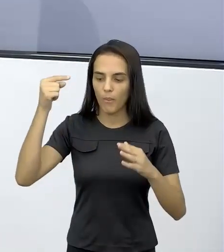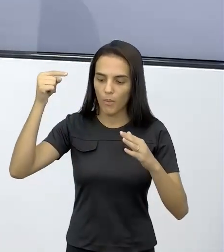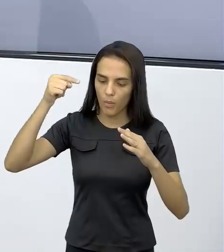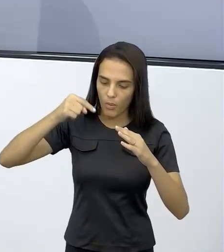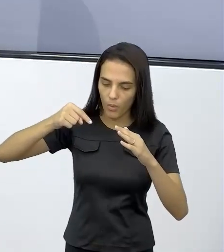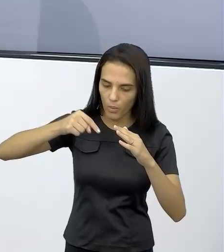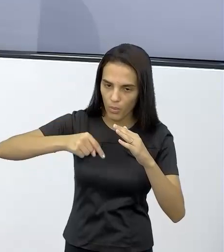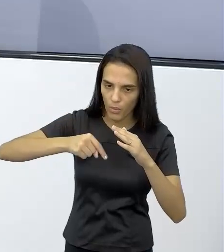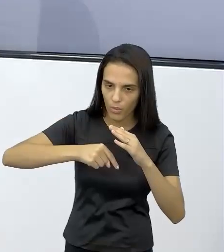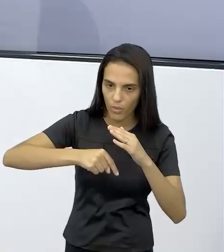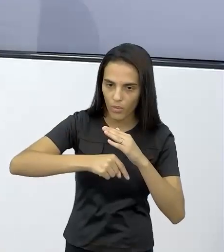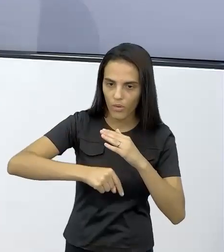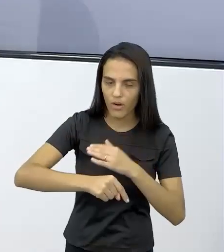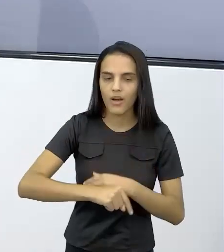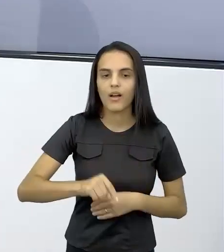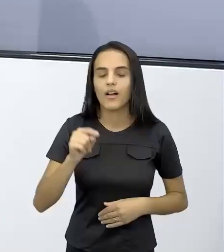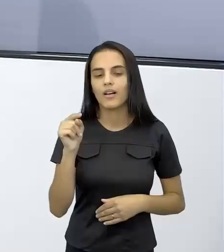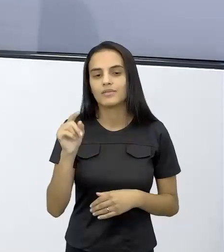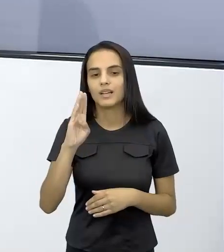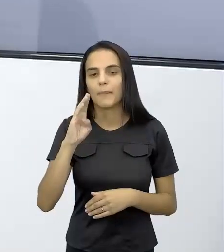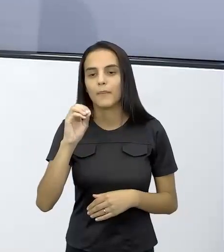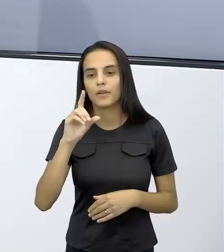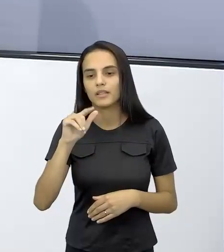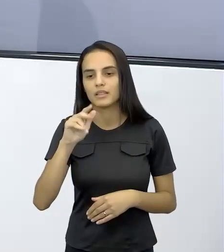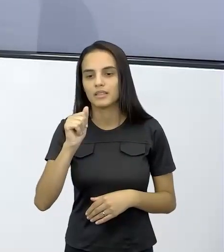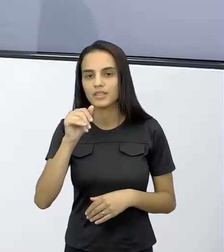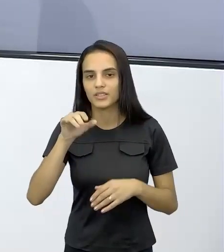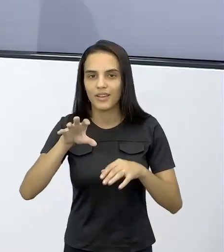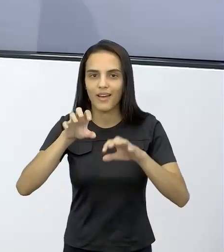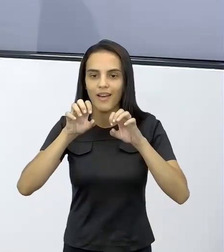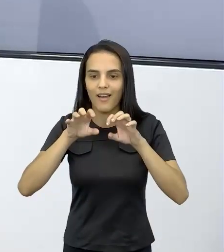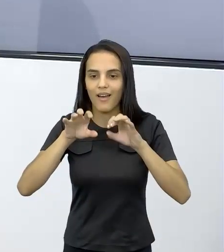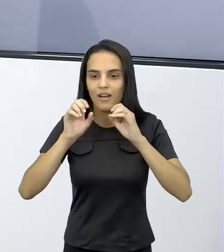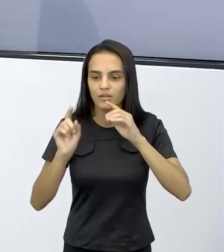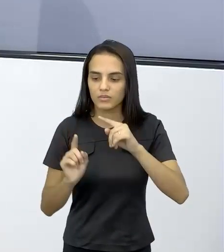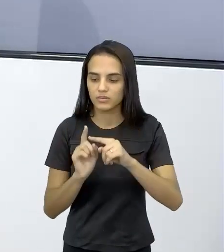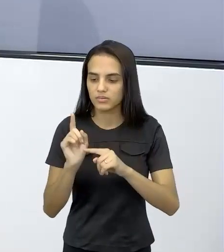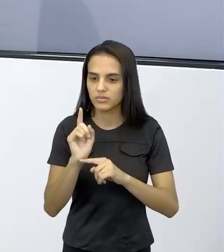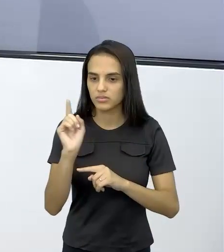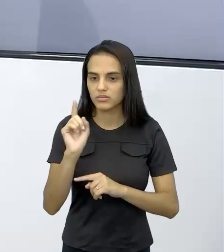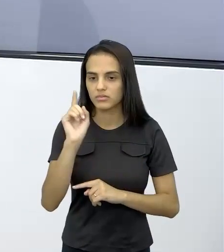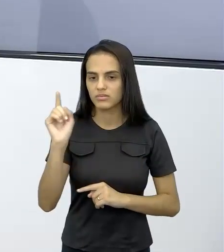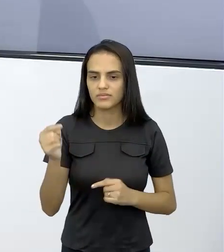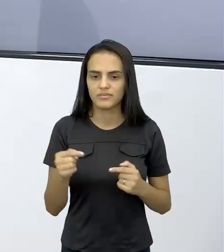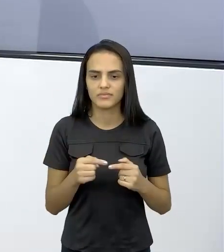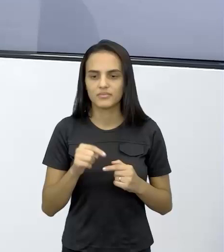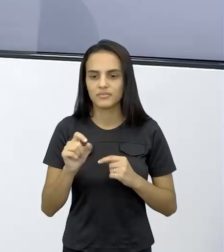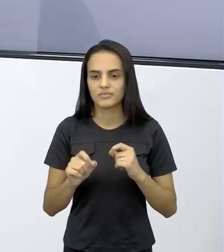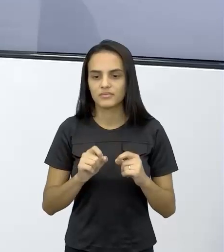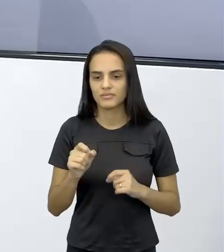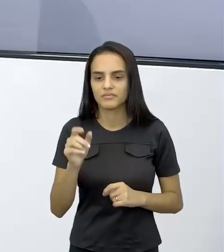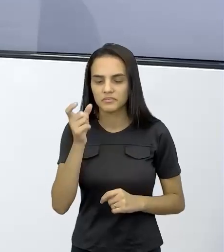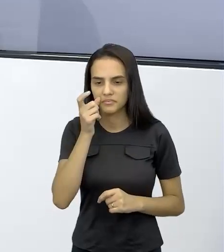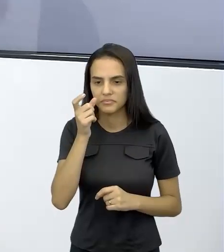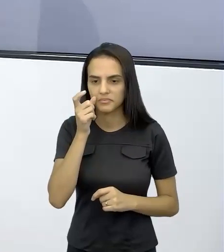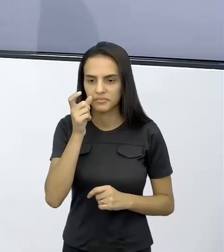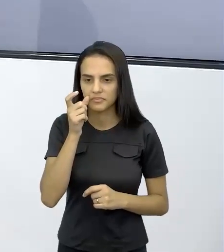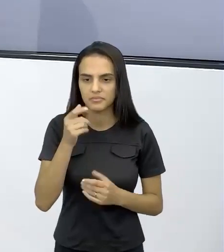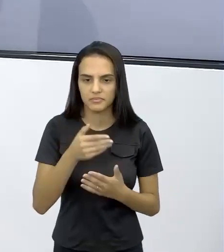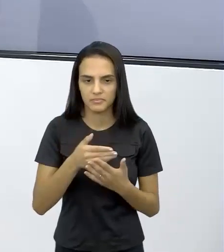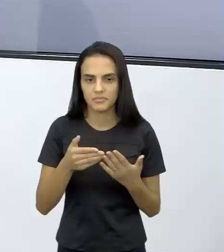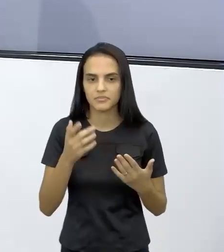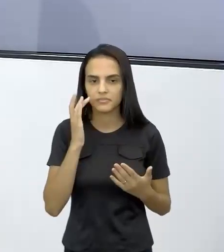bolinha de ar sobe dentro do óleo. Será por que isso, hein? Tem a ver com o quê, né? Interessante, né? Vocês não acham?